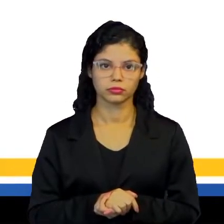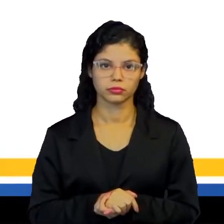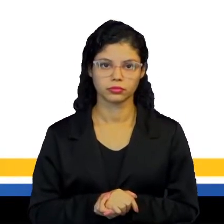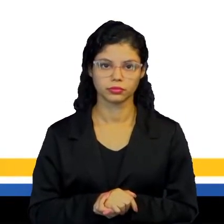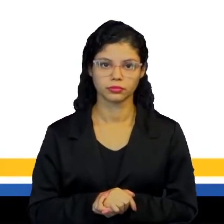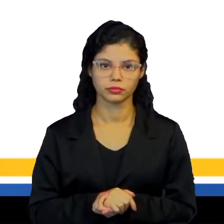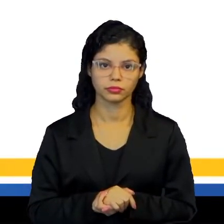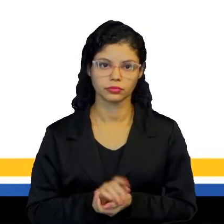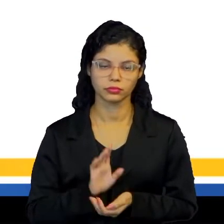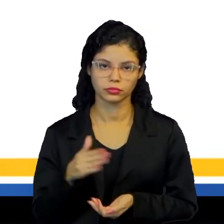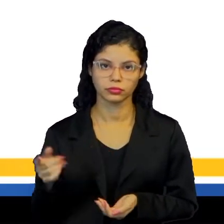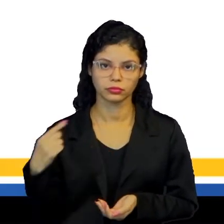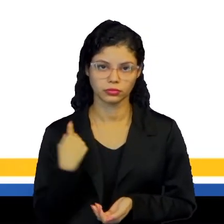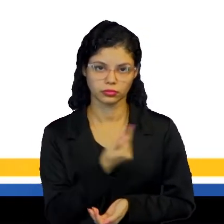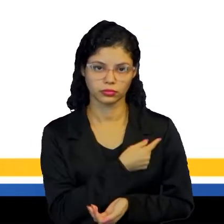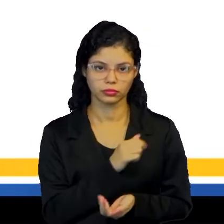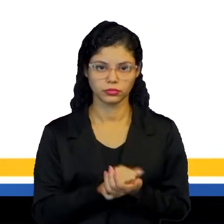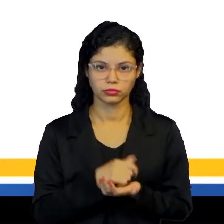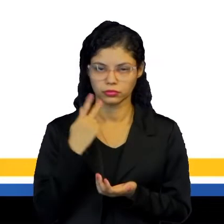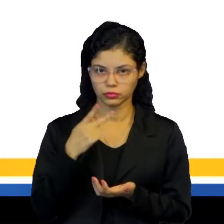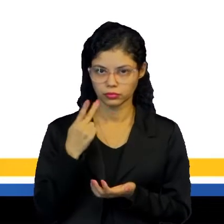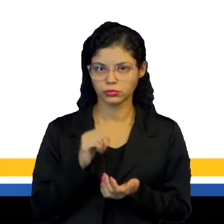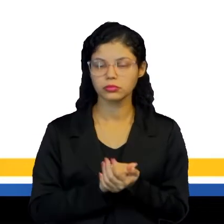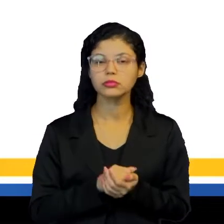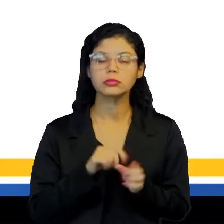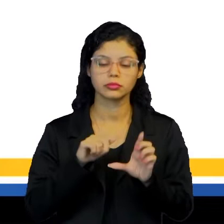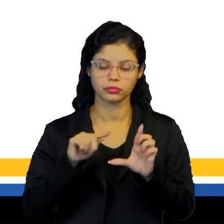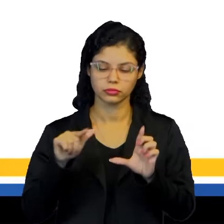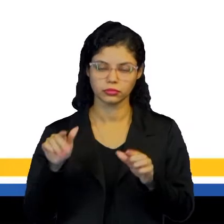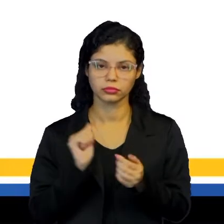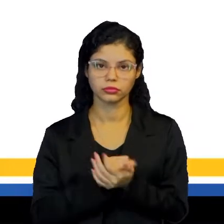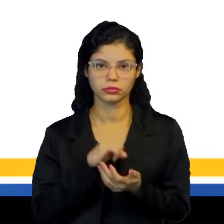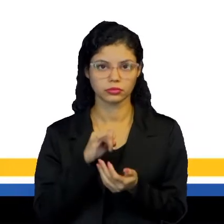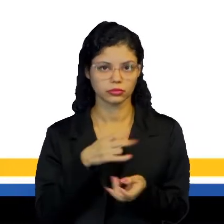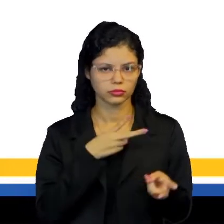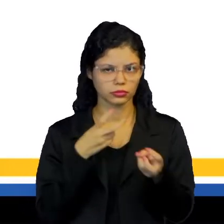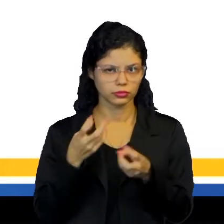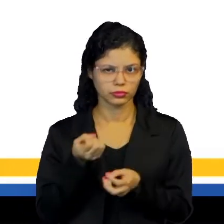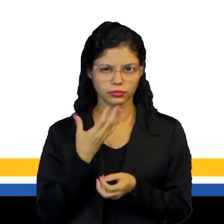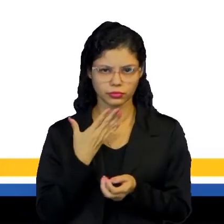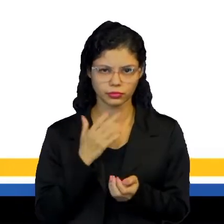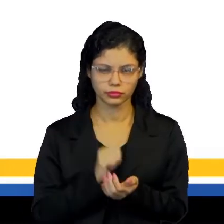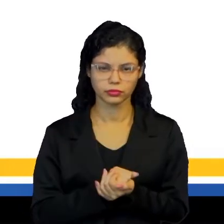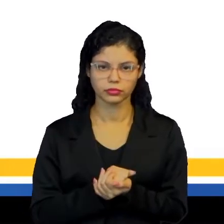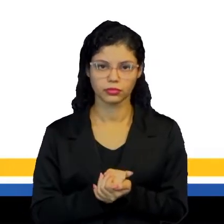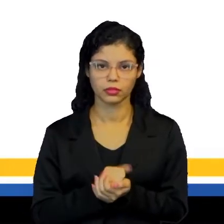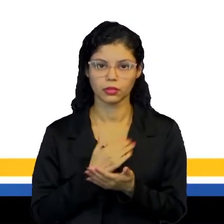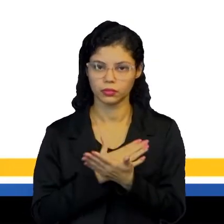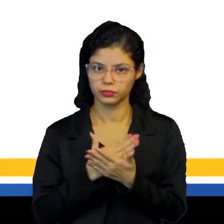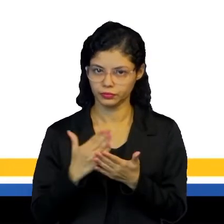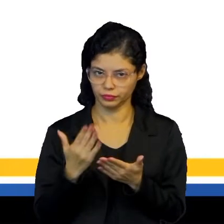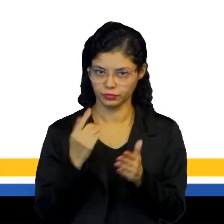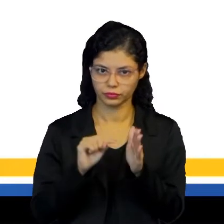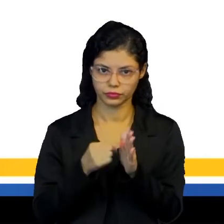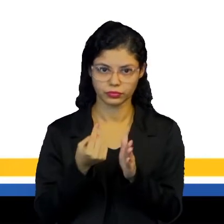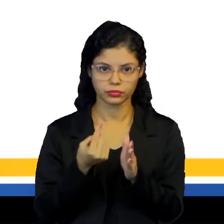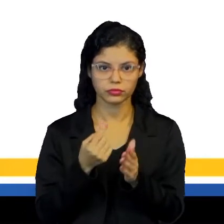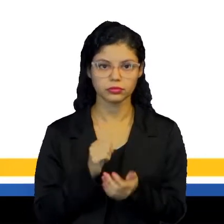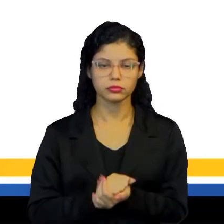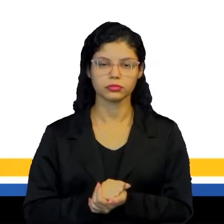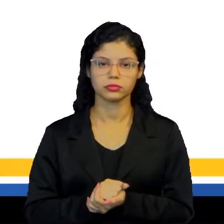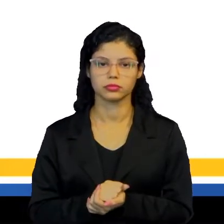aí, quando a gente está falando no gráfico, se a gente observar bem esse gráfico, observe que ele começa no primeiro